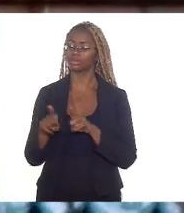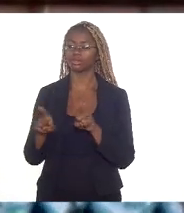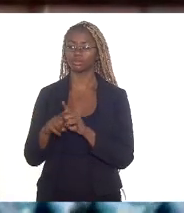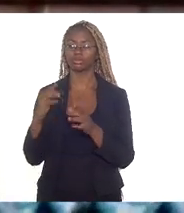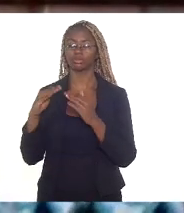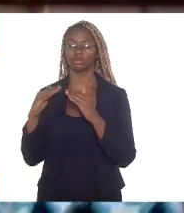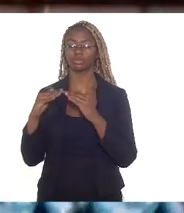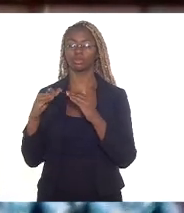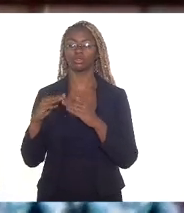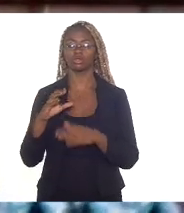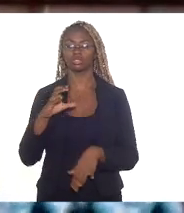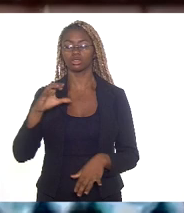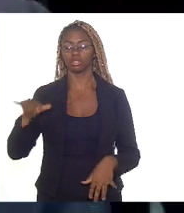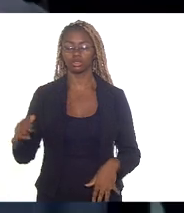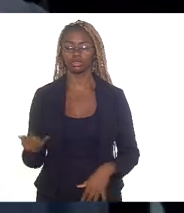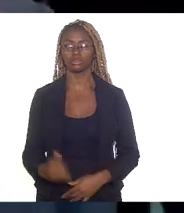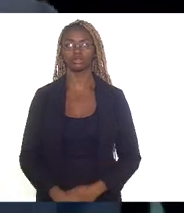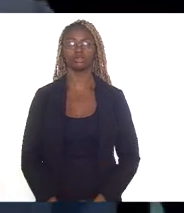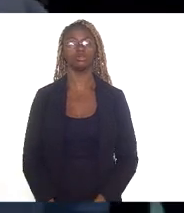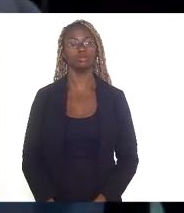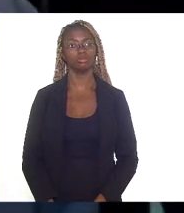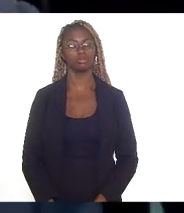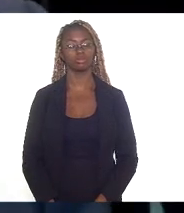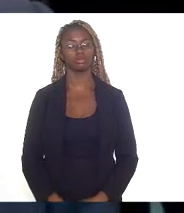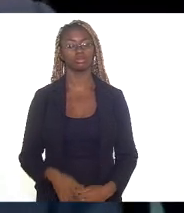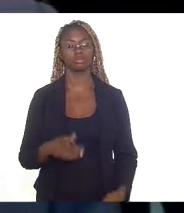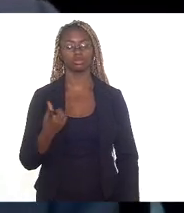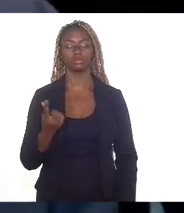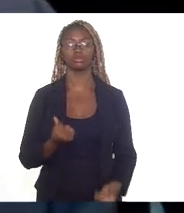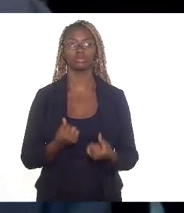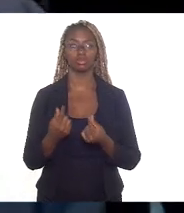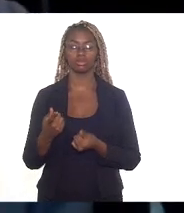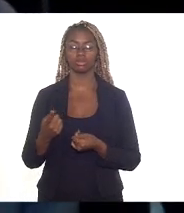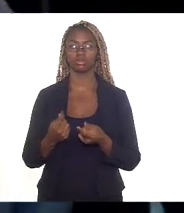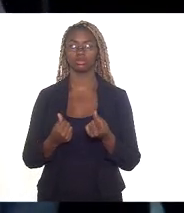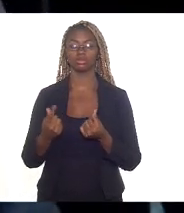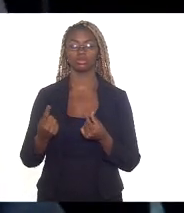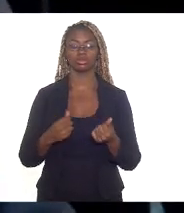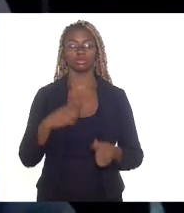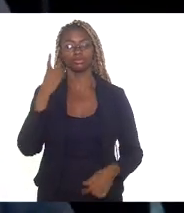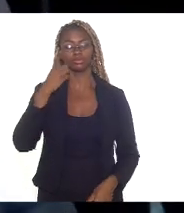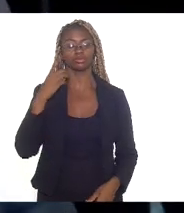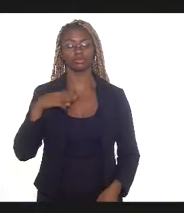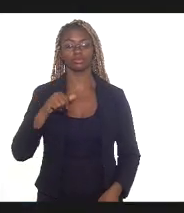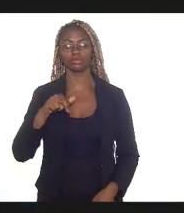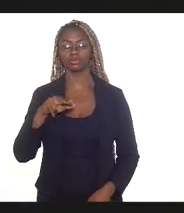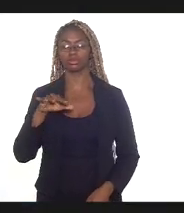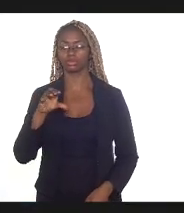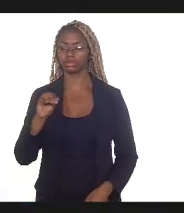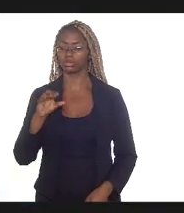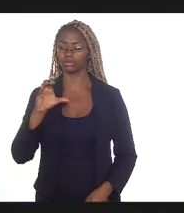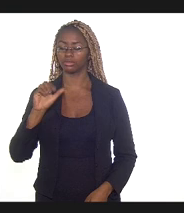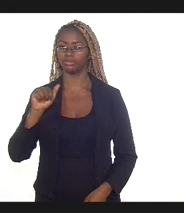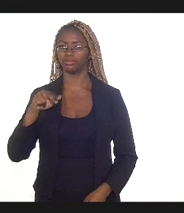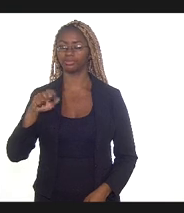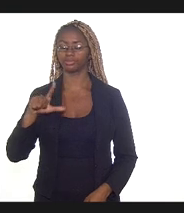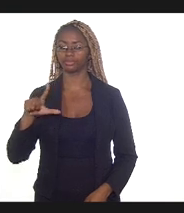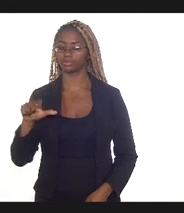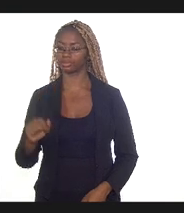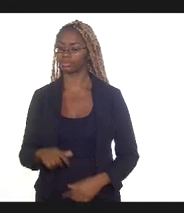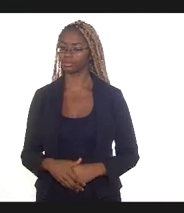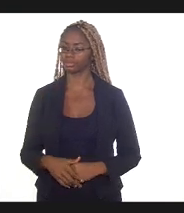CCJ. Pela Comissão de Orçamento, deputado Márcio Canella. Senhor presidente,